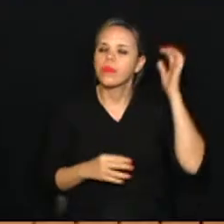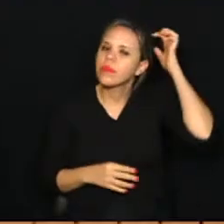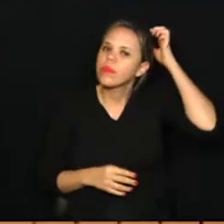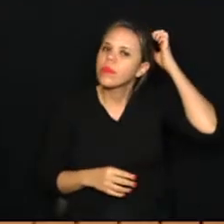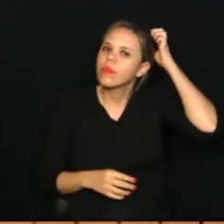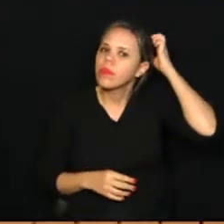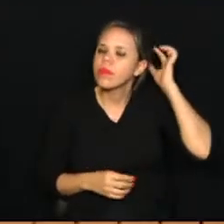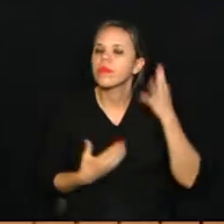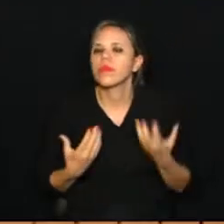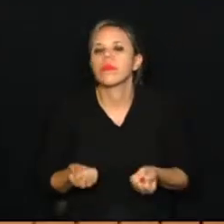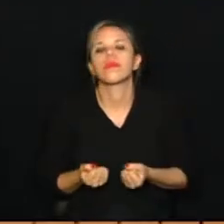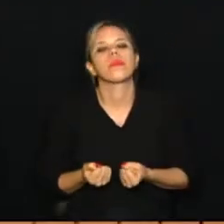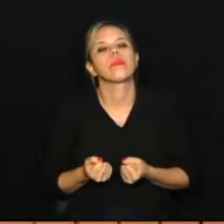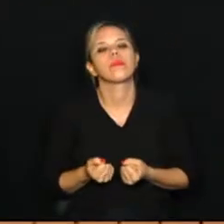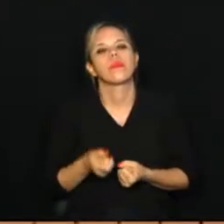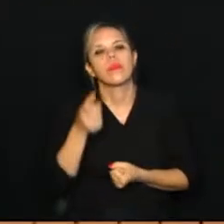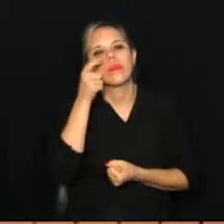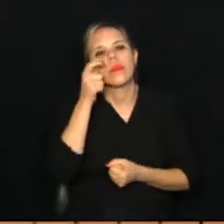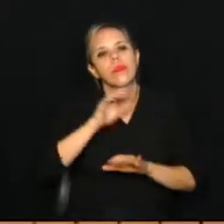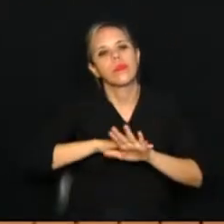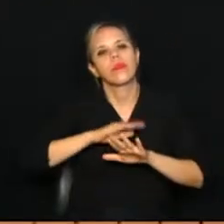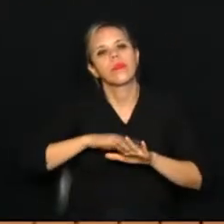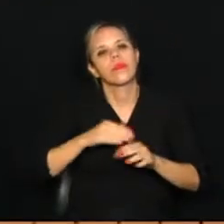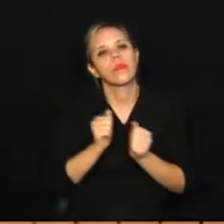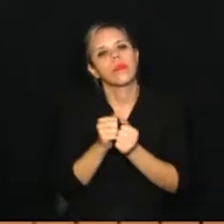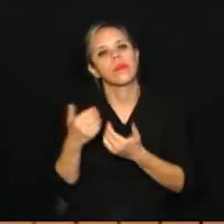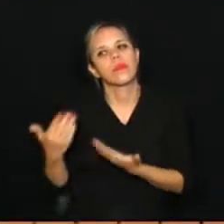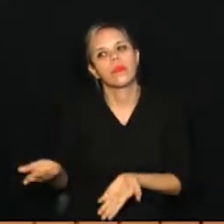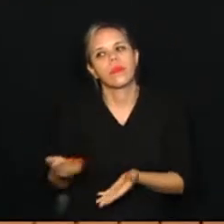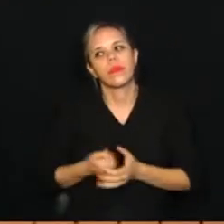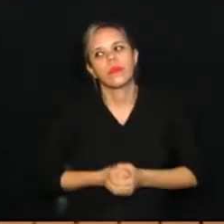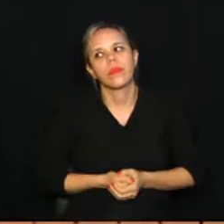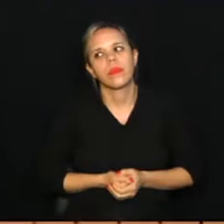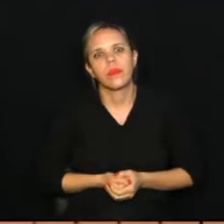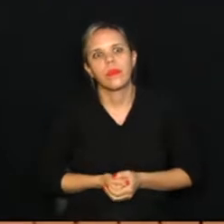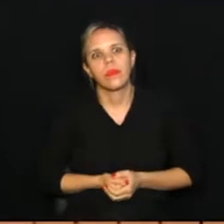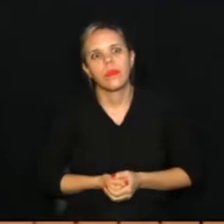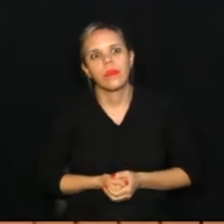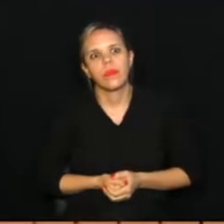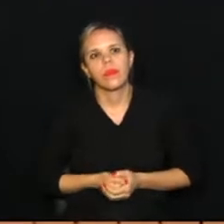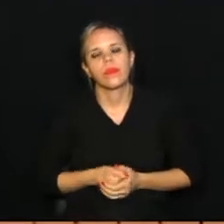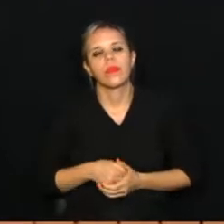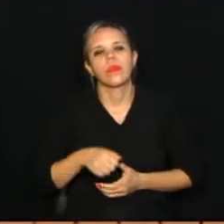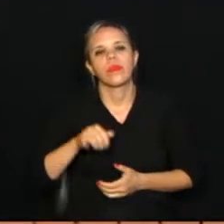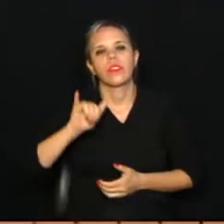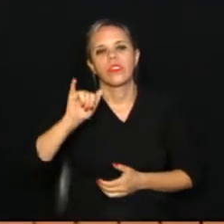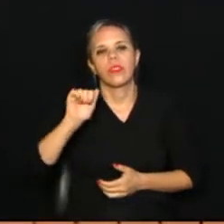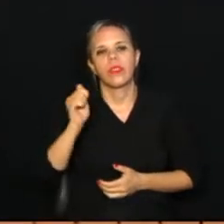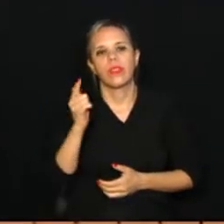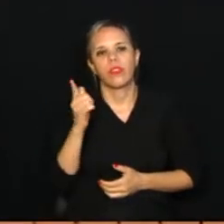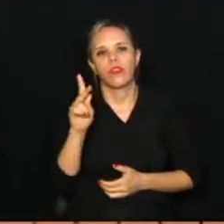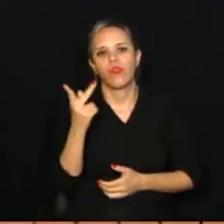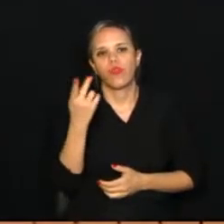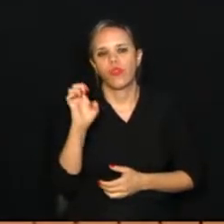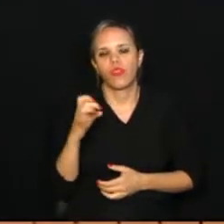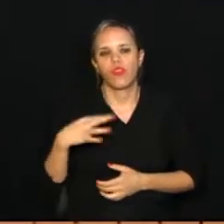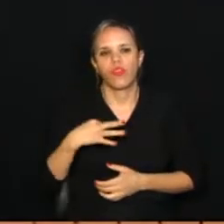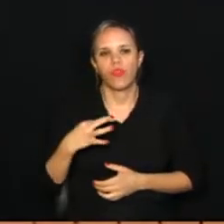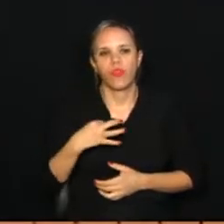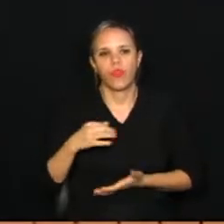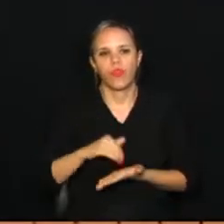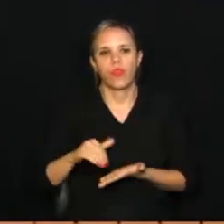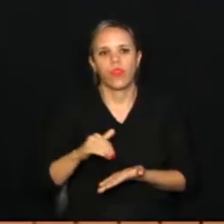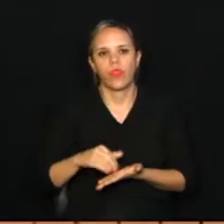E vamos aqui para quem está nos bastidores conosco aqui. É o Iaguchi, que é nosso assessor voluntário do gabinete do